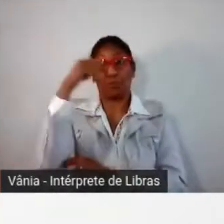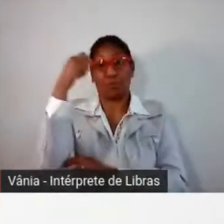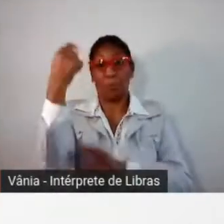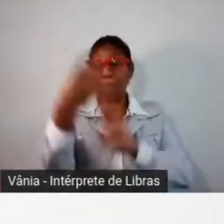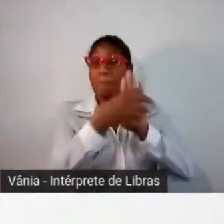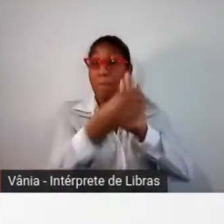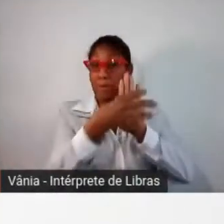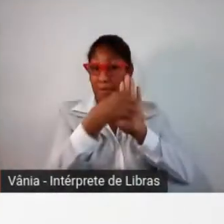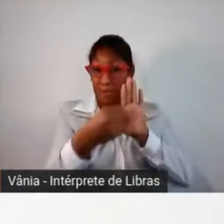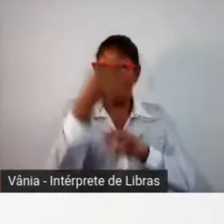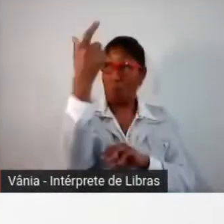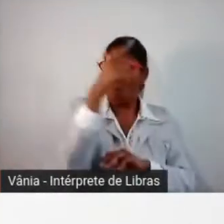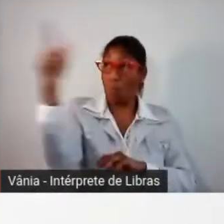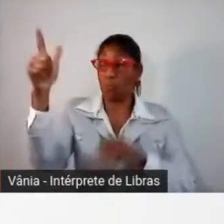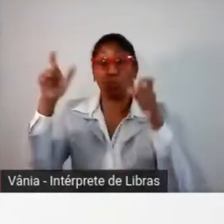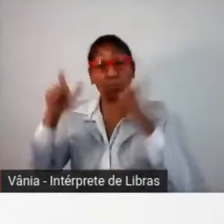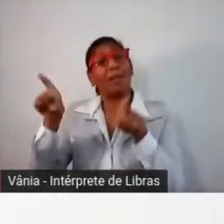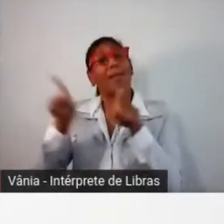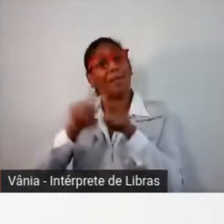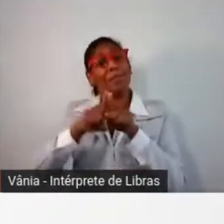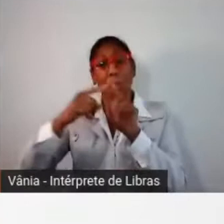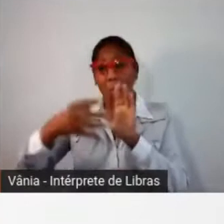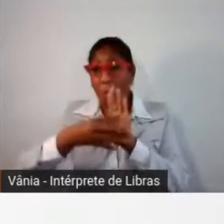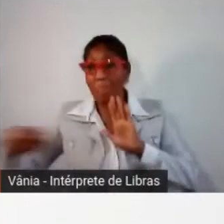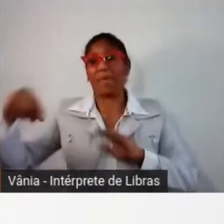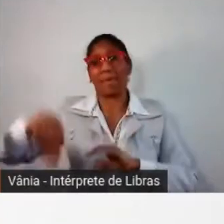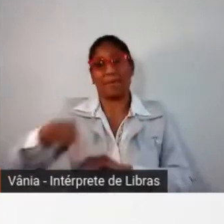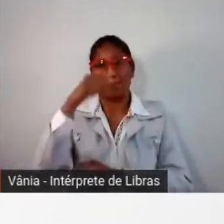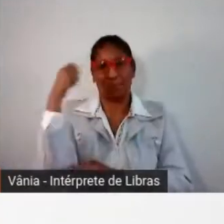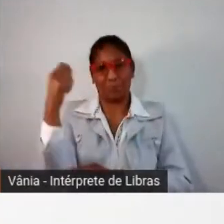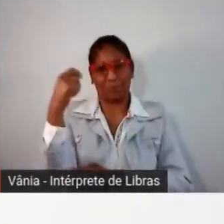outros estados também implementaram, né, a exemplo do Rio Grande do Sul,